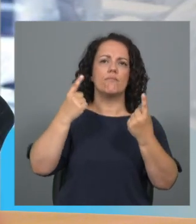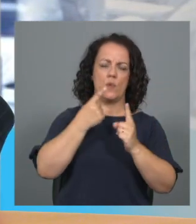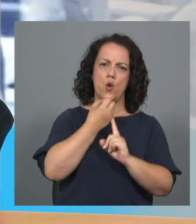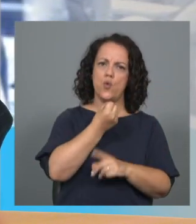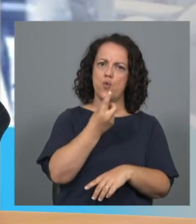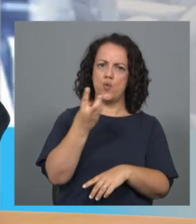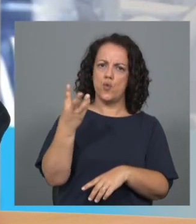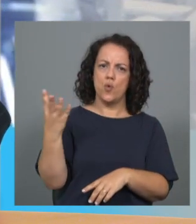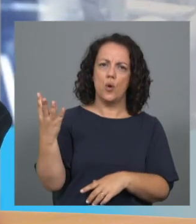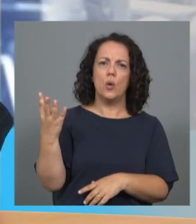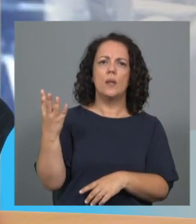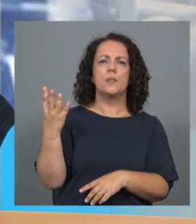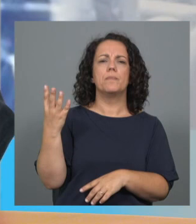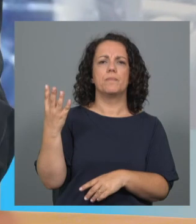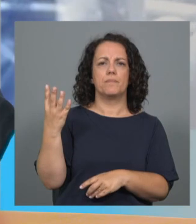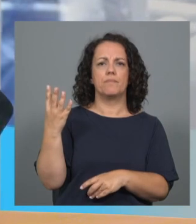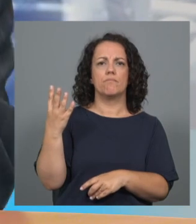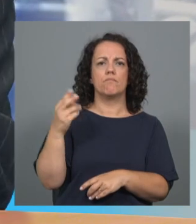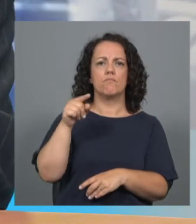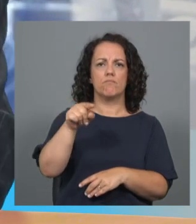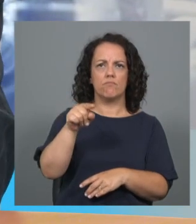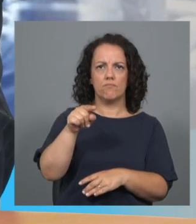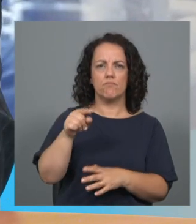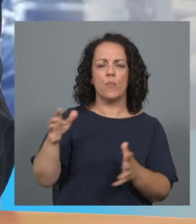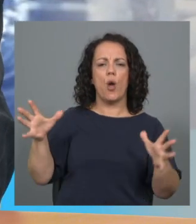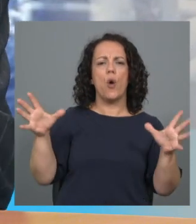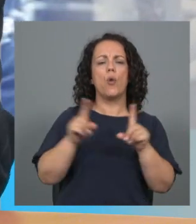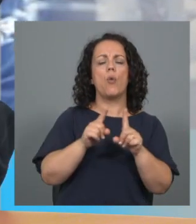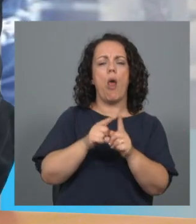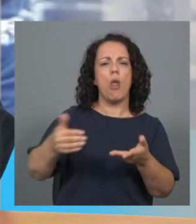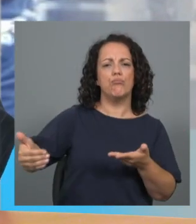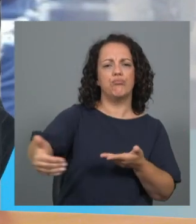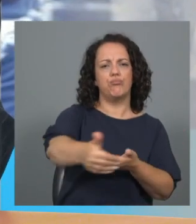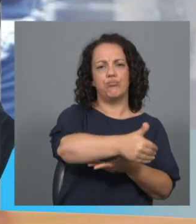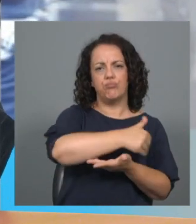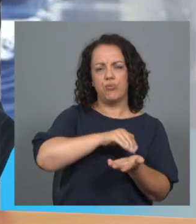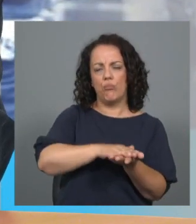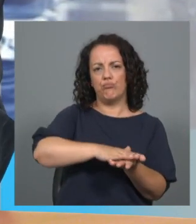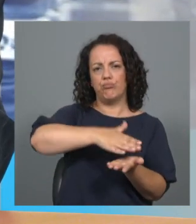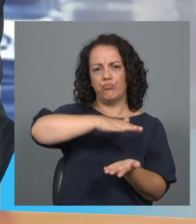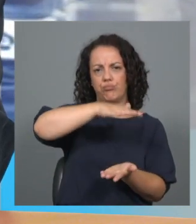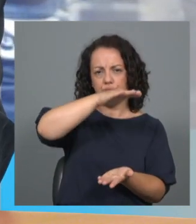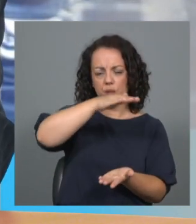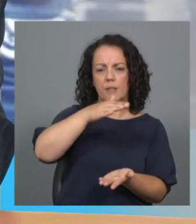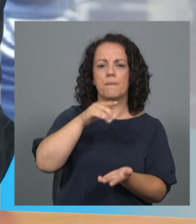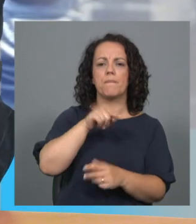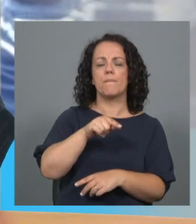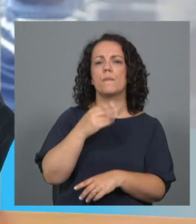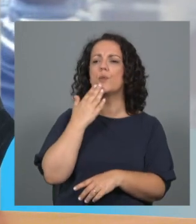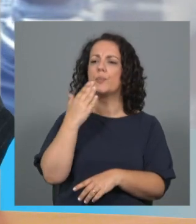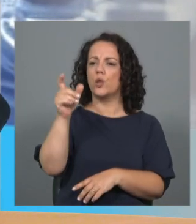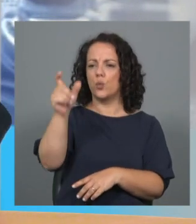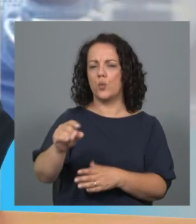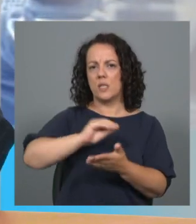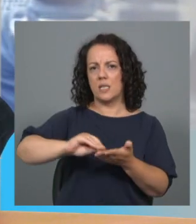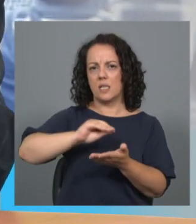numerosas e que foram compendiadas e foi pedido a este